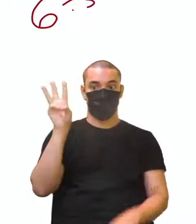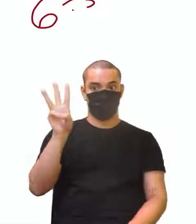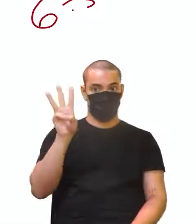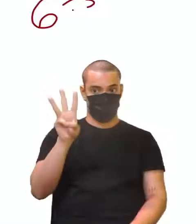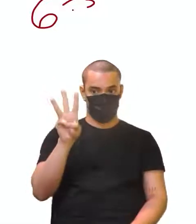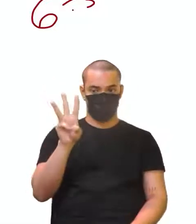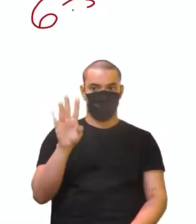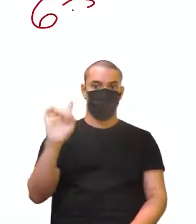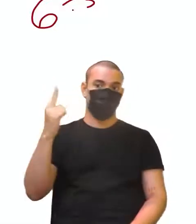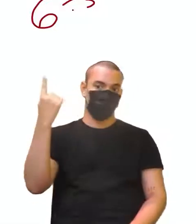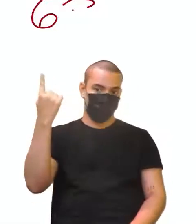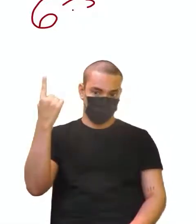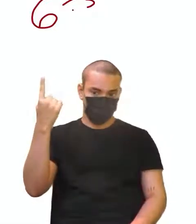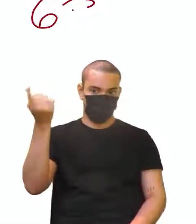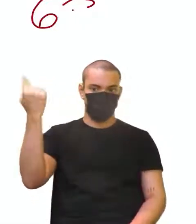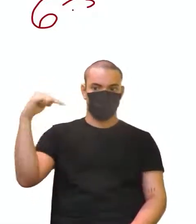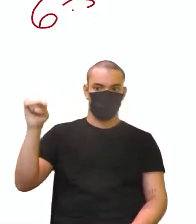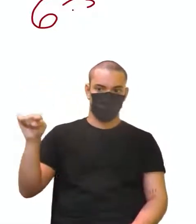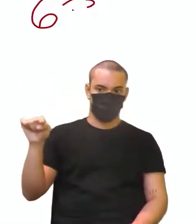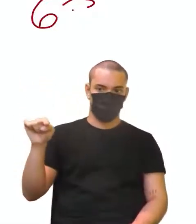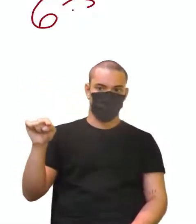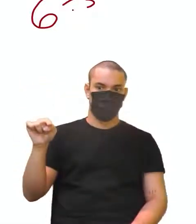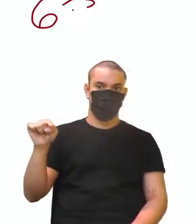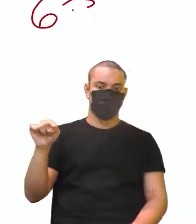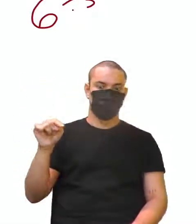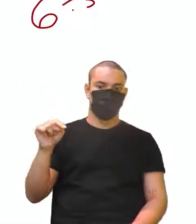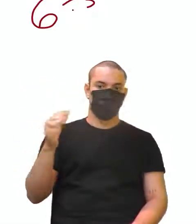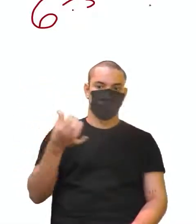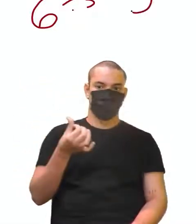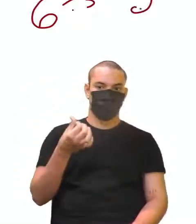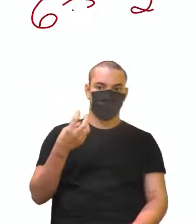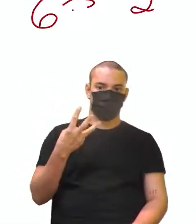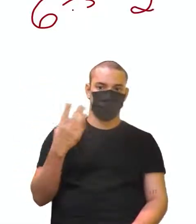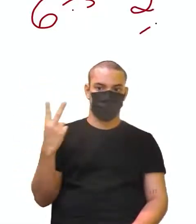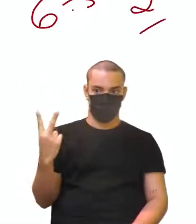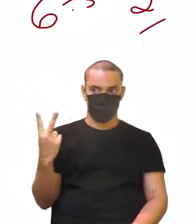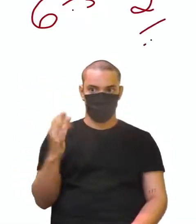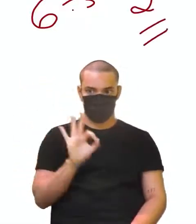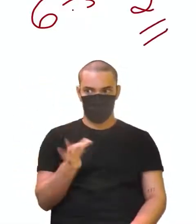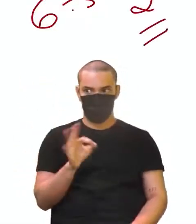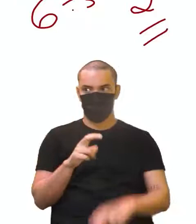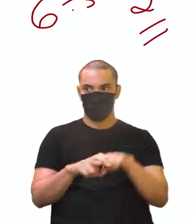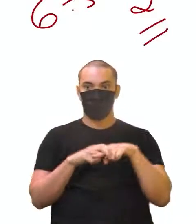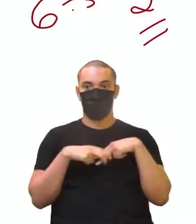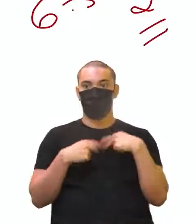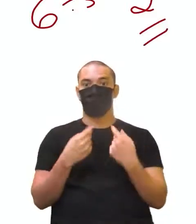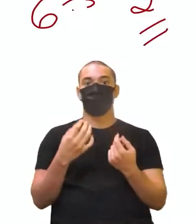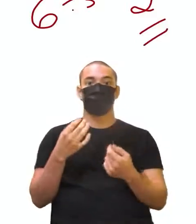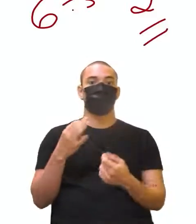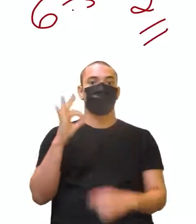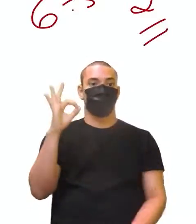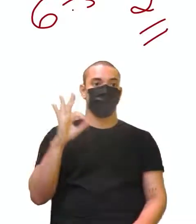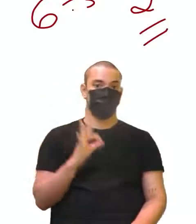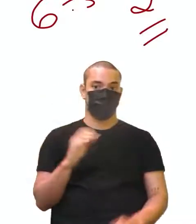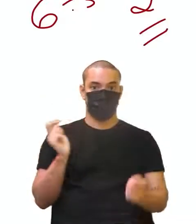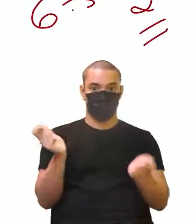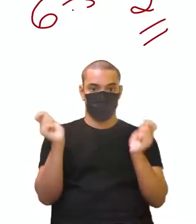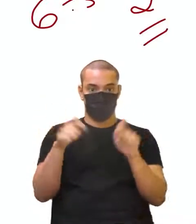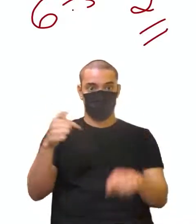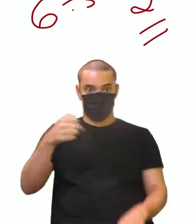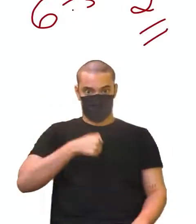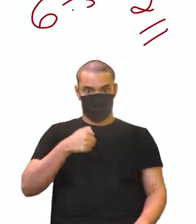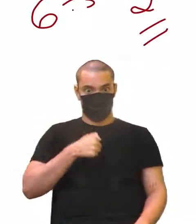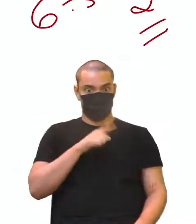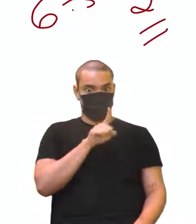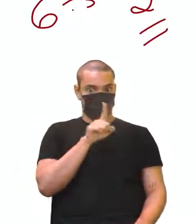Ou seja, 3 dividido para 3 dá 1, 3 dividido para 3, 6 dividido para 3 dá 2. Então, a probabilidade de eu,